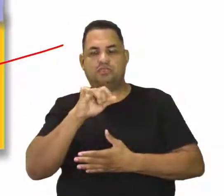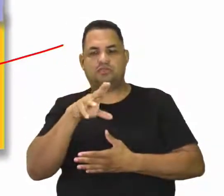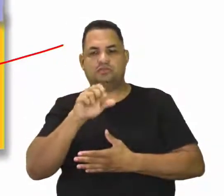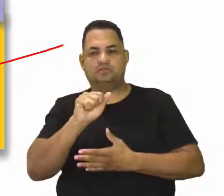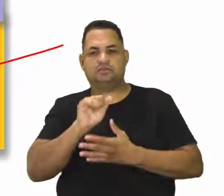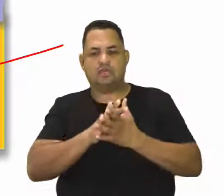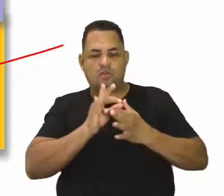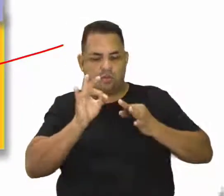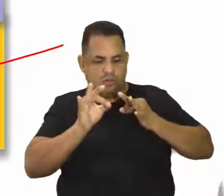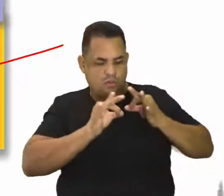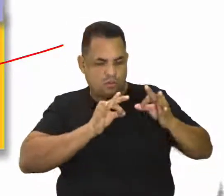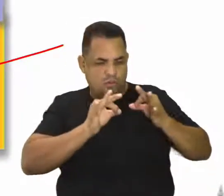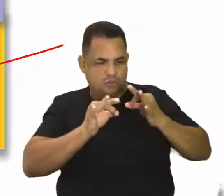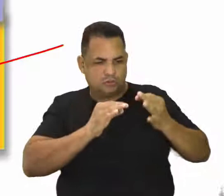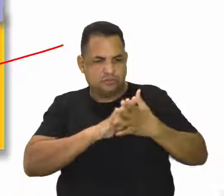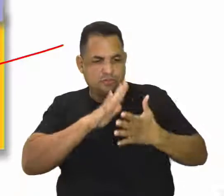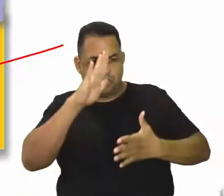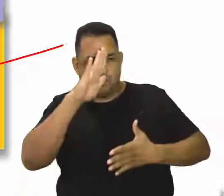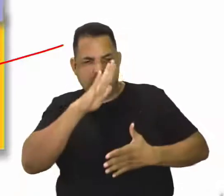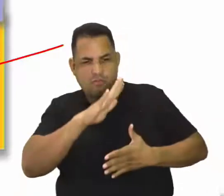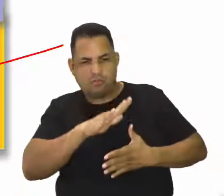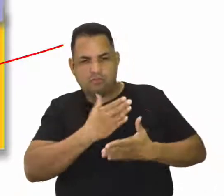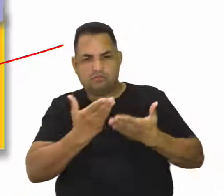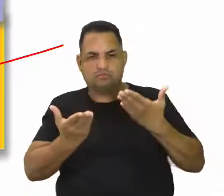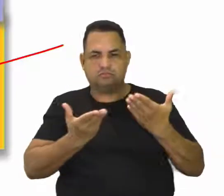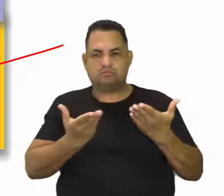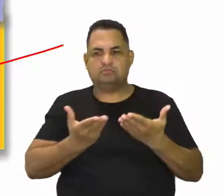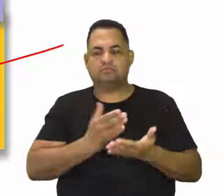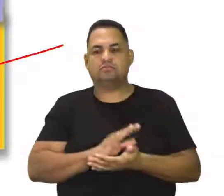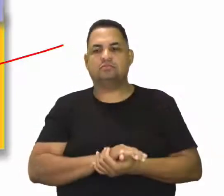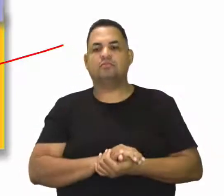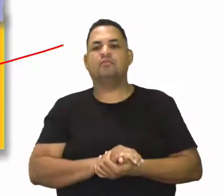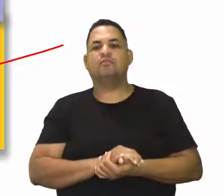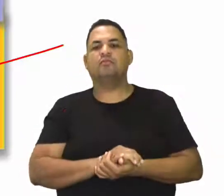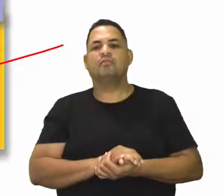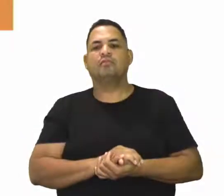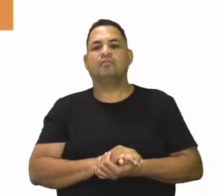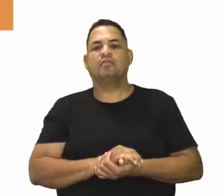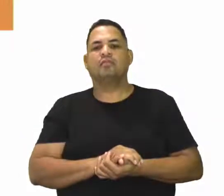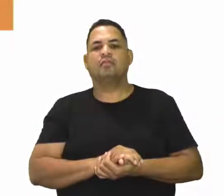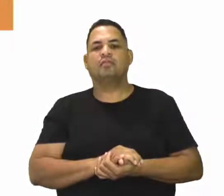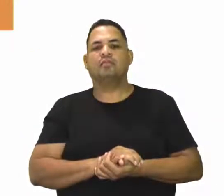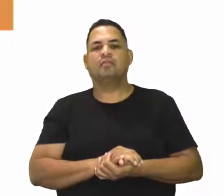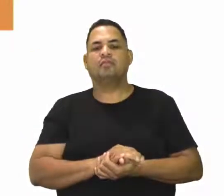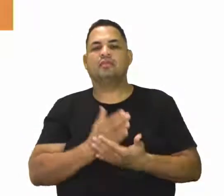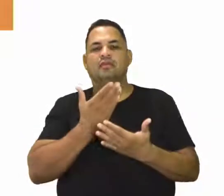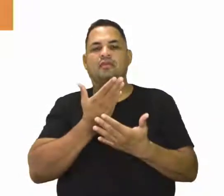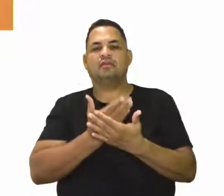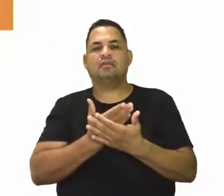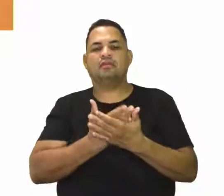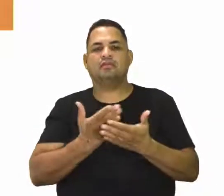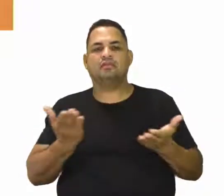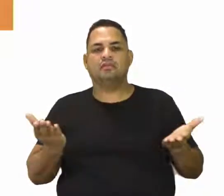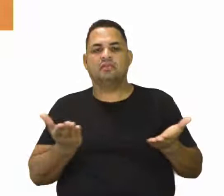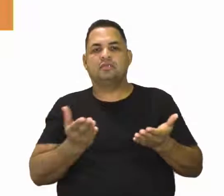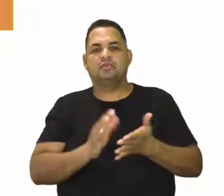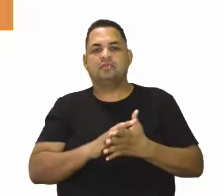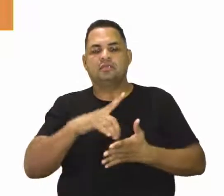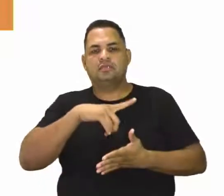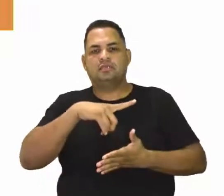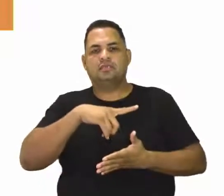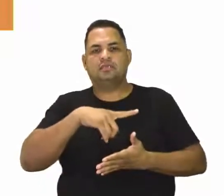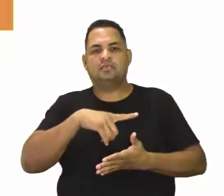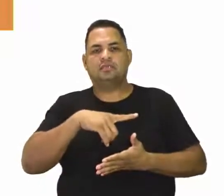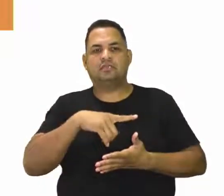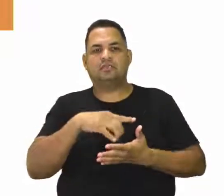não é teoria da a prova de hoje aluno tu também